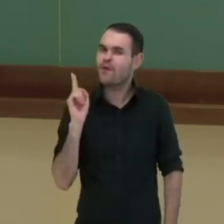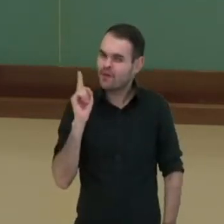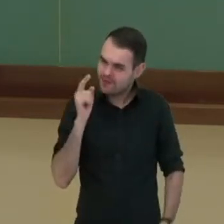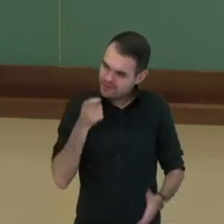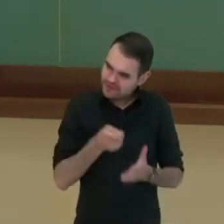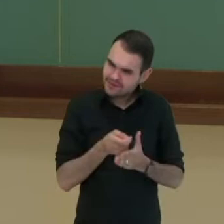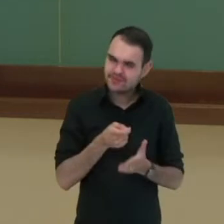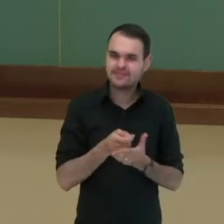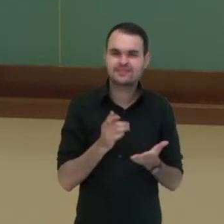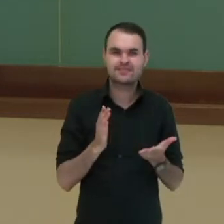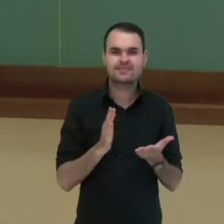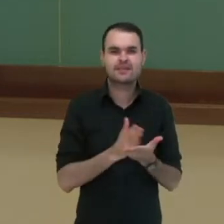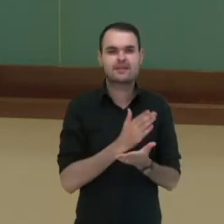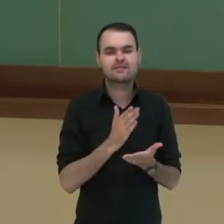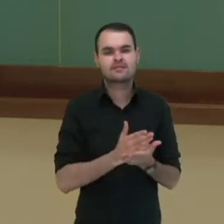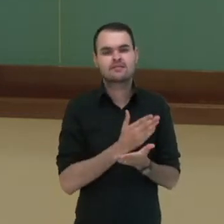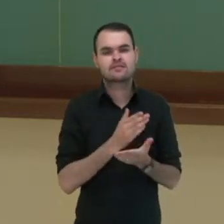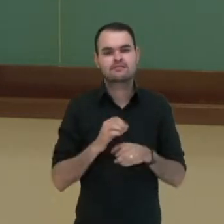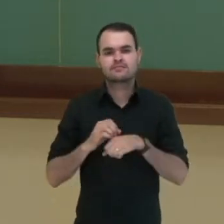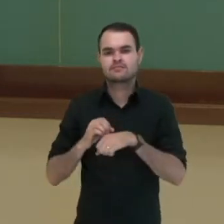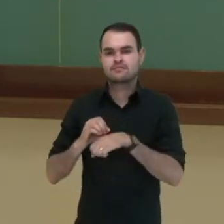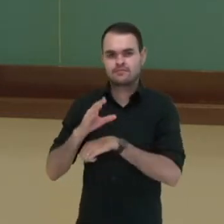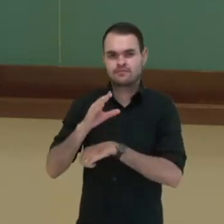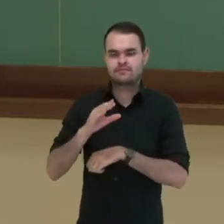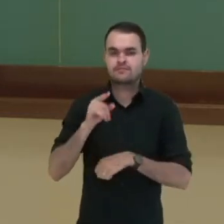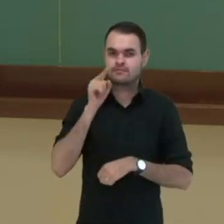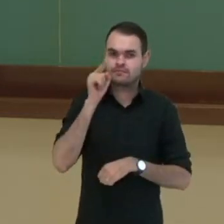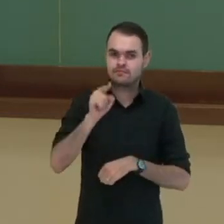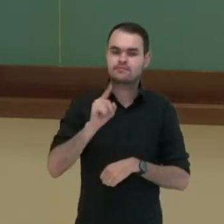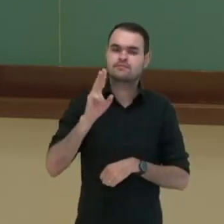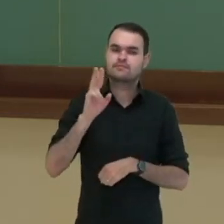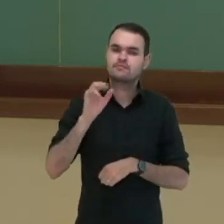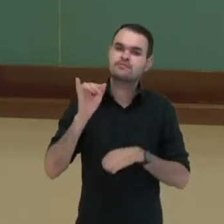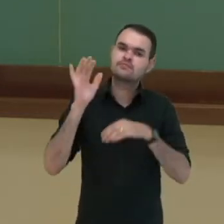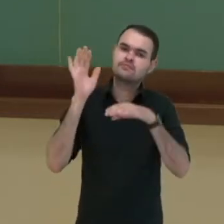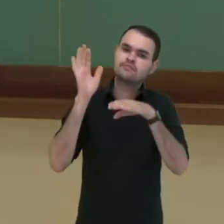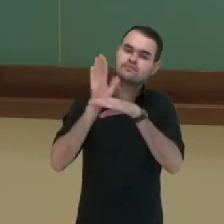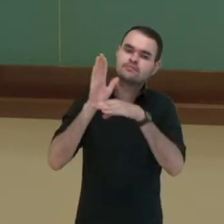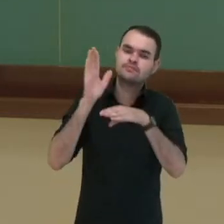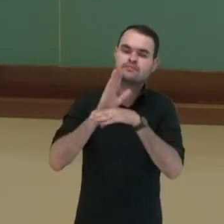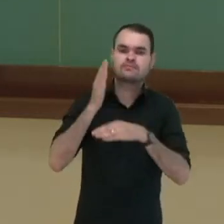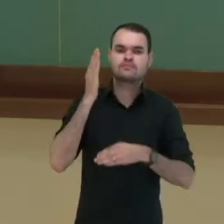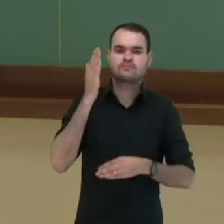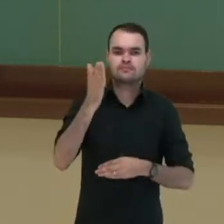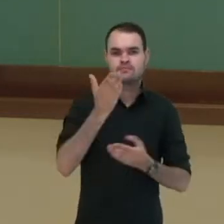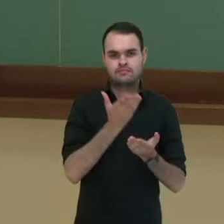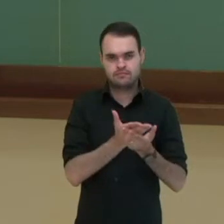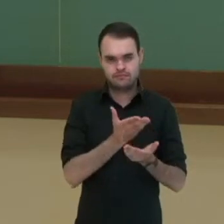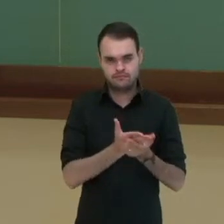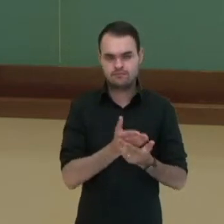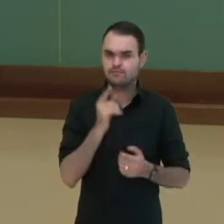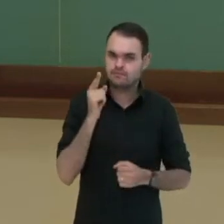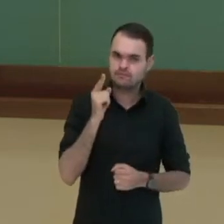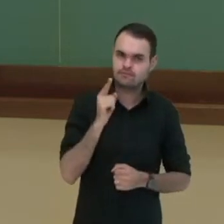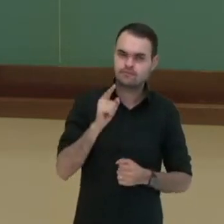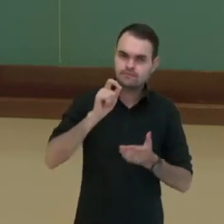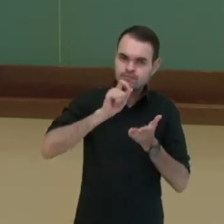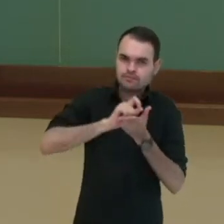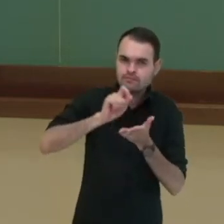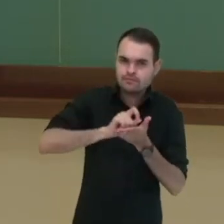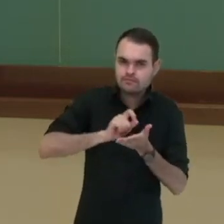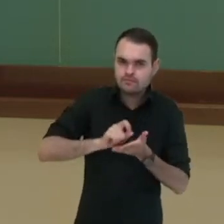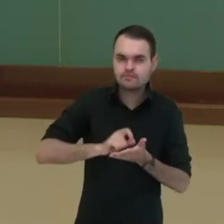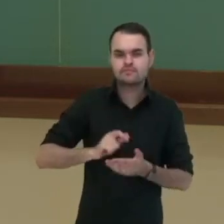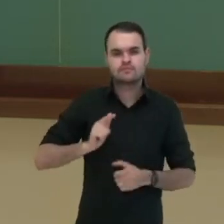precisa do teu caderno. É uma sugestão que eu faço para você que vai ajudar muito aí nos seus estudos, para você ir anotando, né?